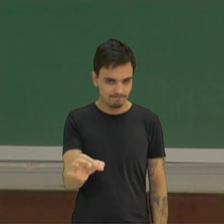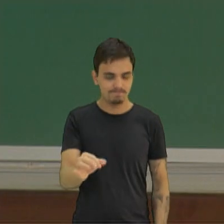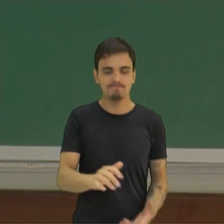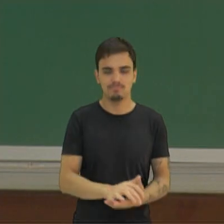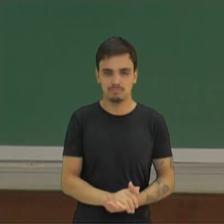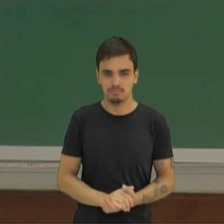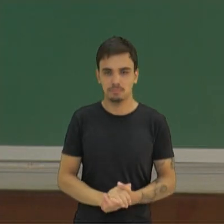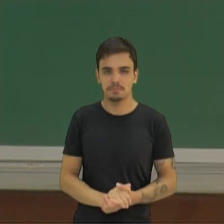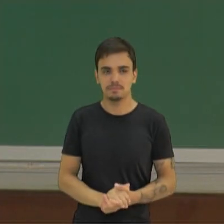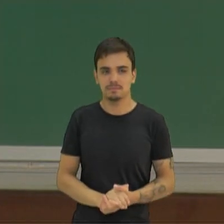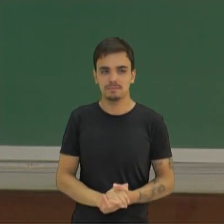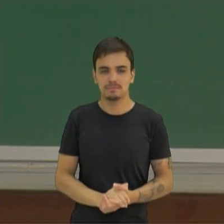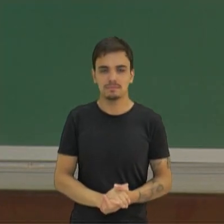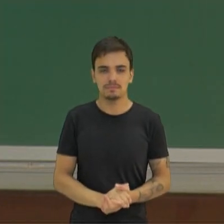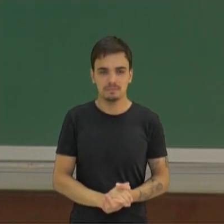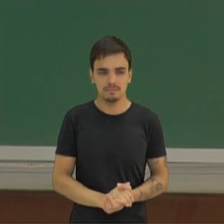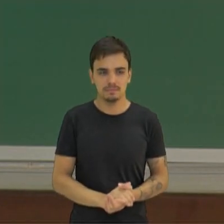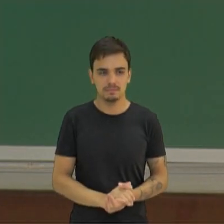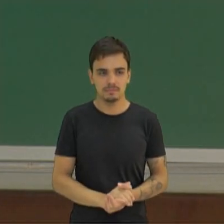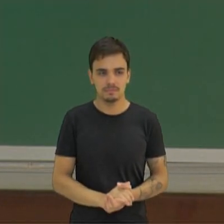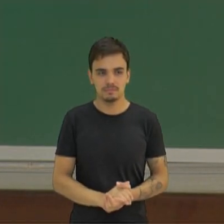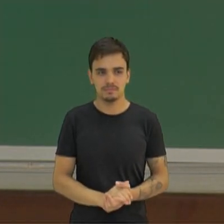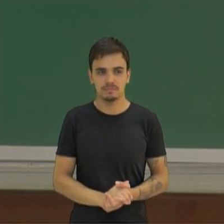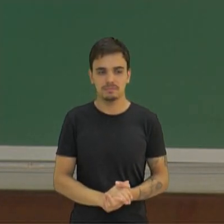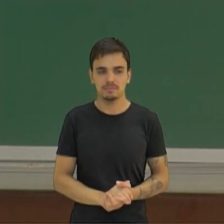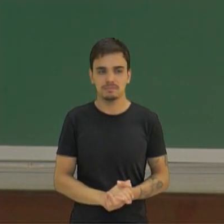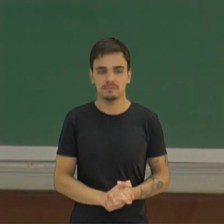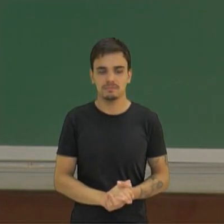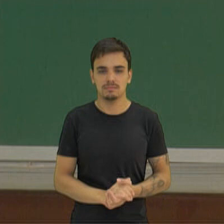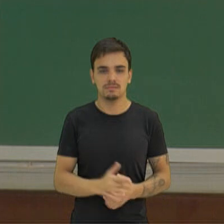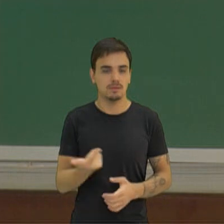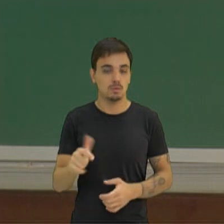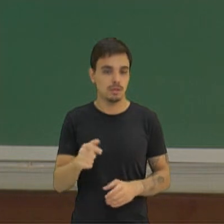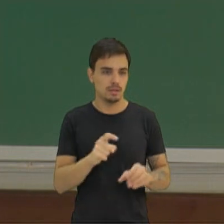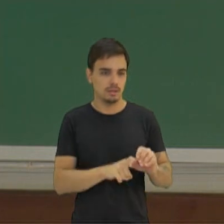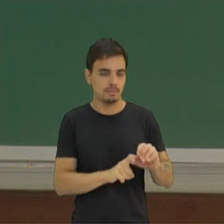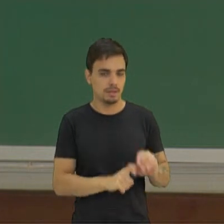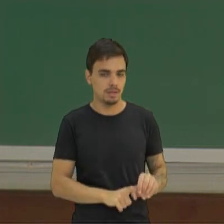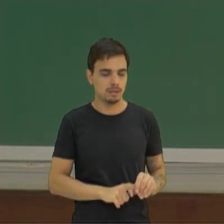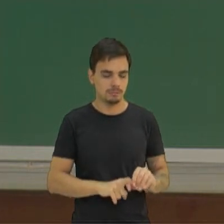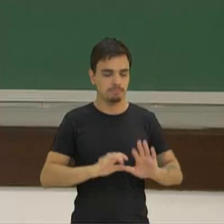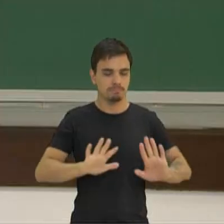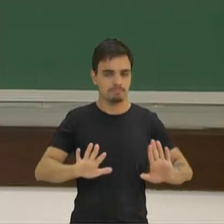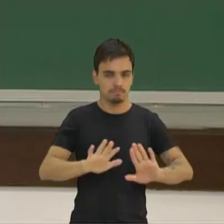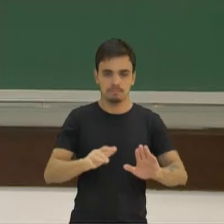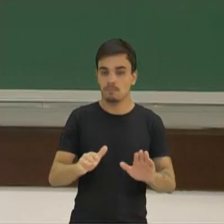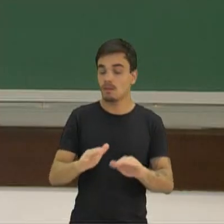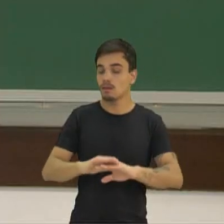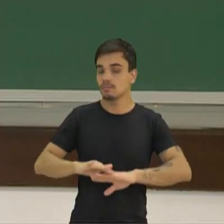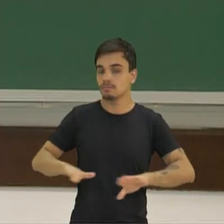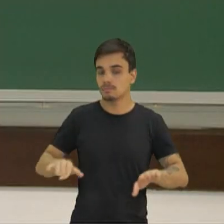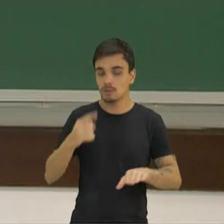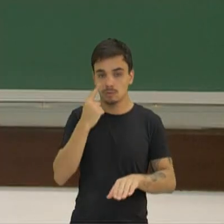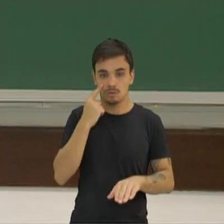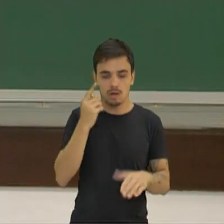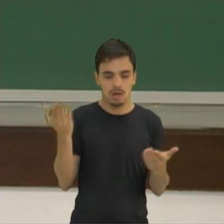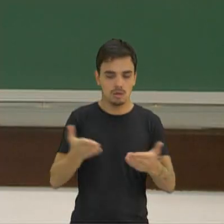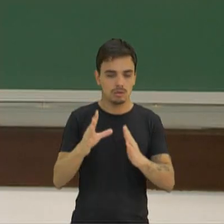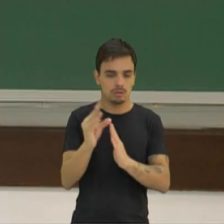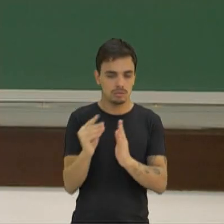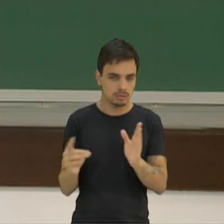corretamente então não não não tem essa dependência gente fico aqui no